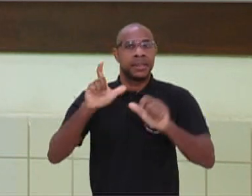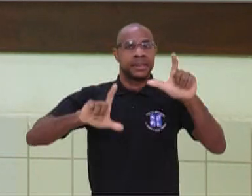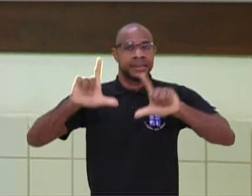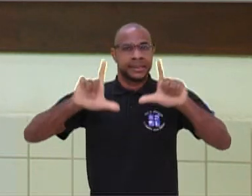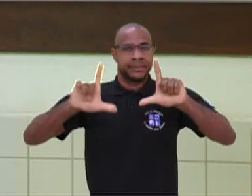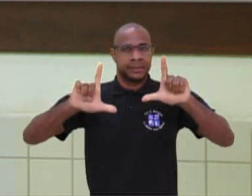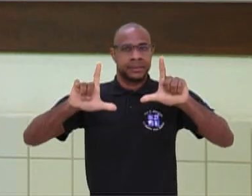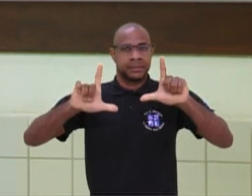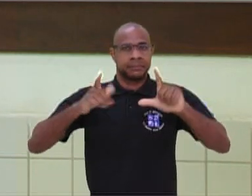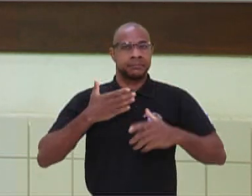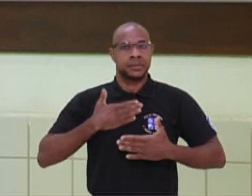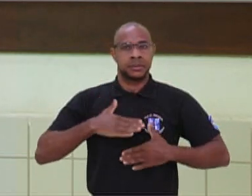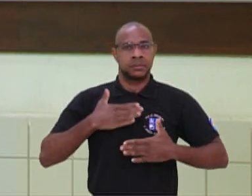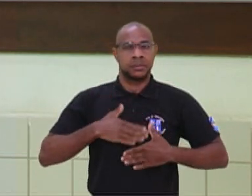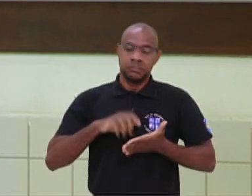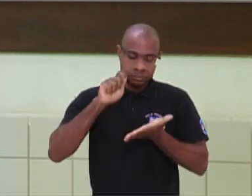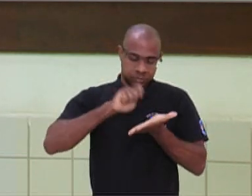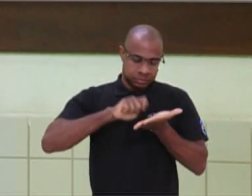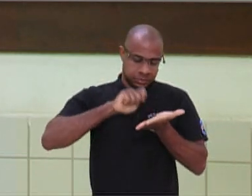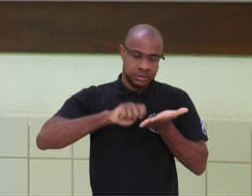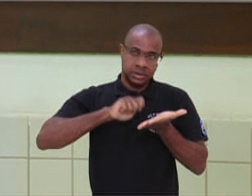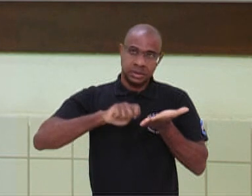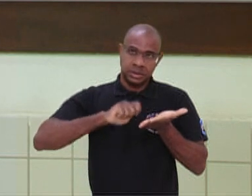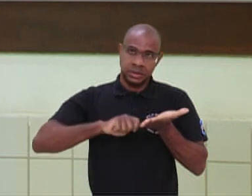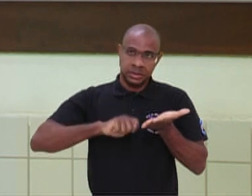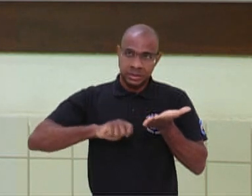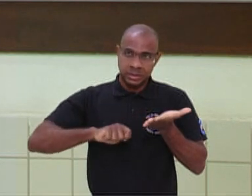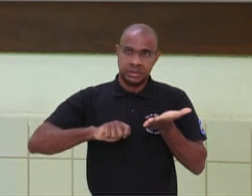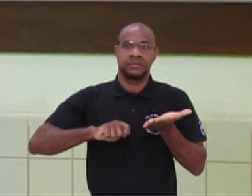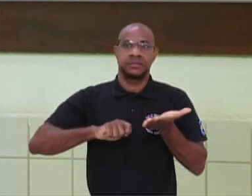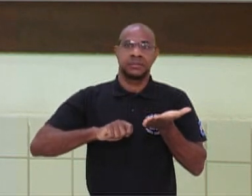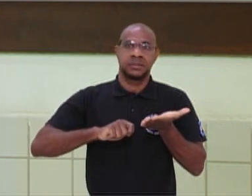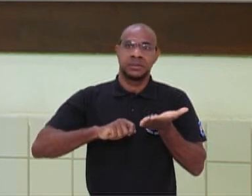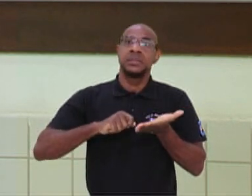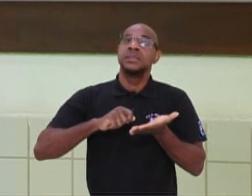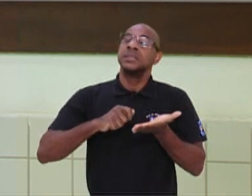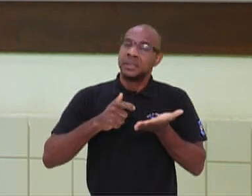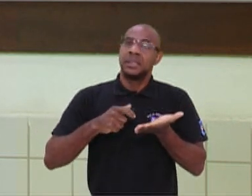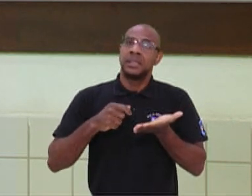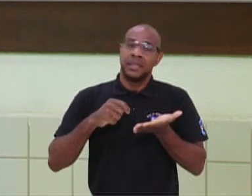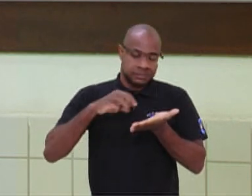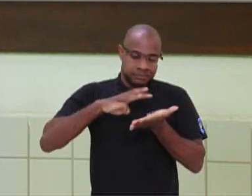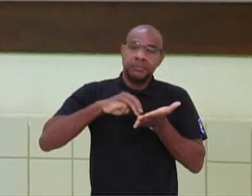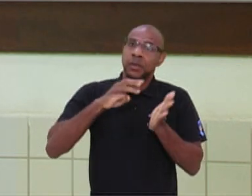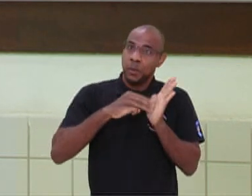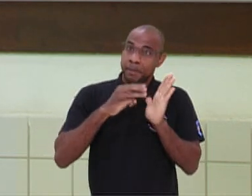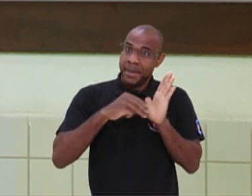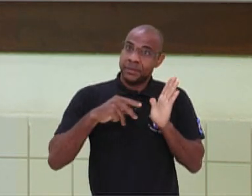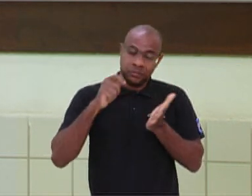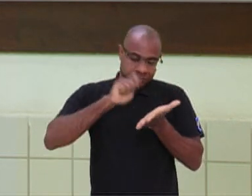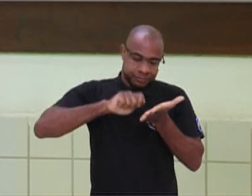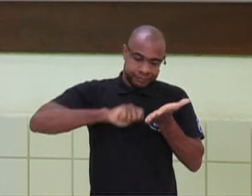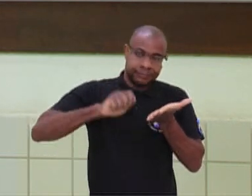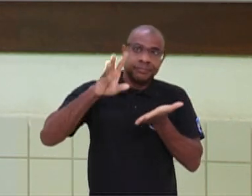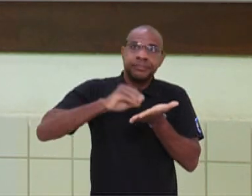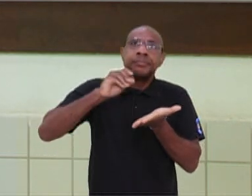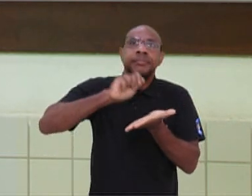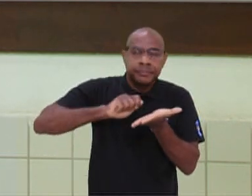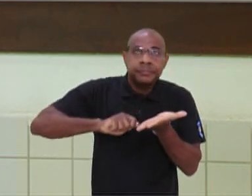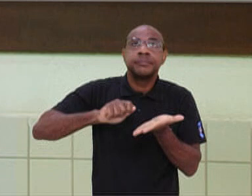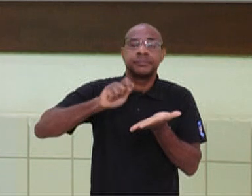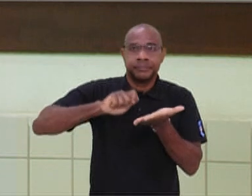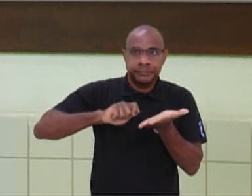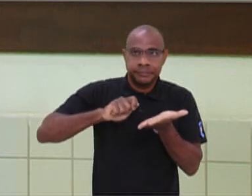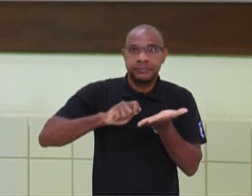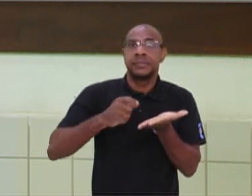aberta, fica tranquilo, tome nota. Este método de estudo é muito produtivo no processo de aquisição de